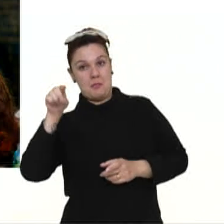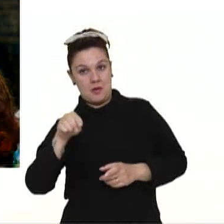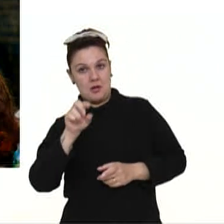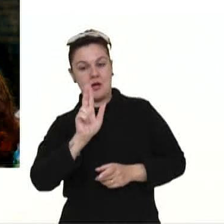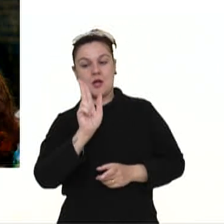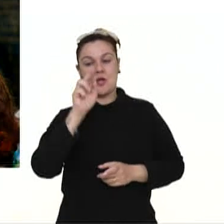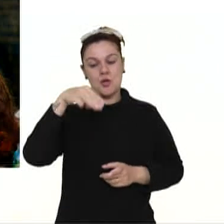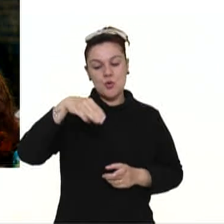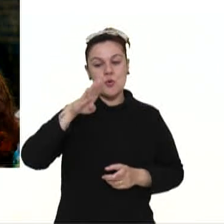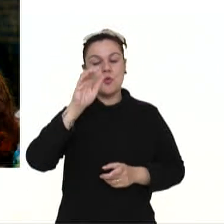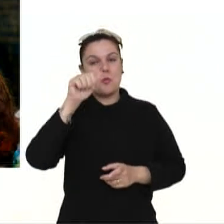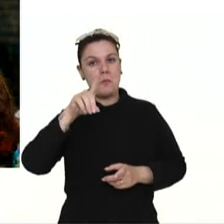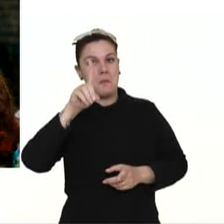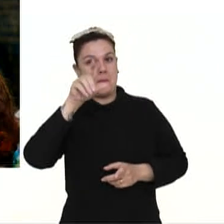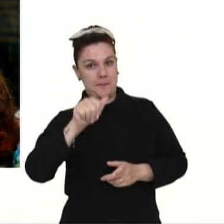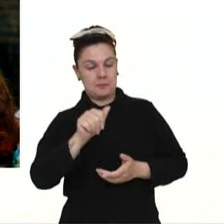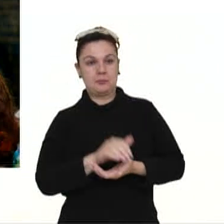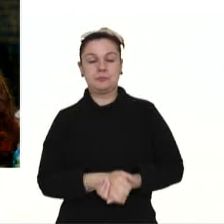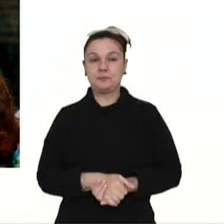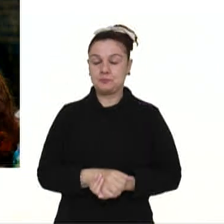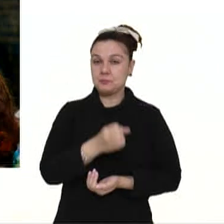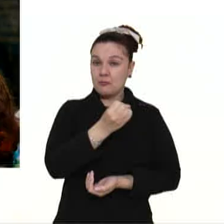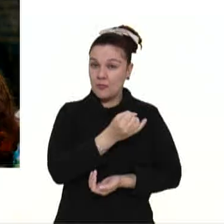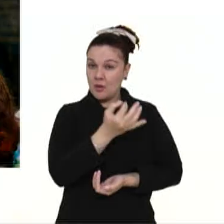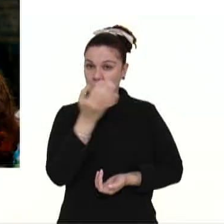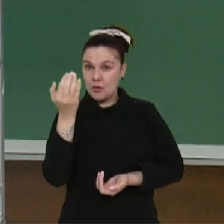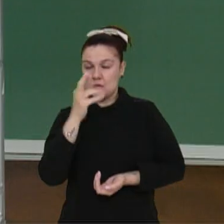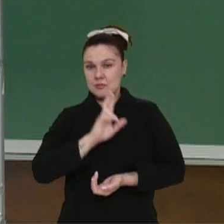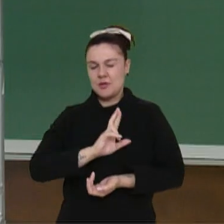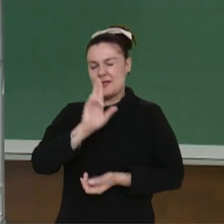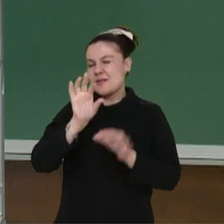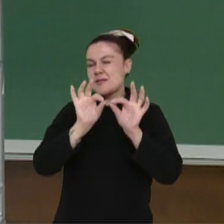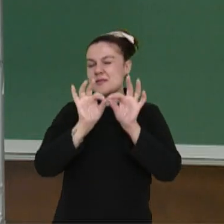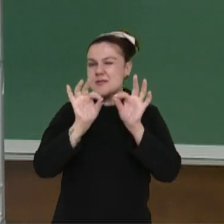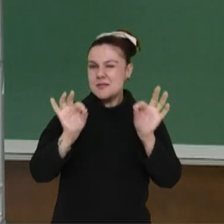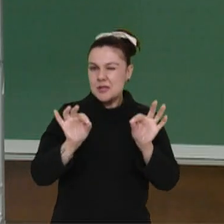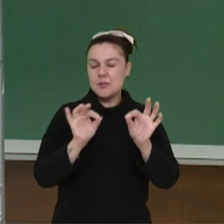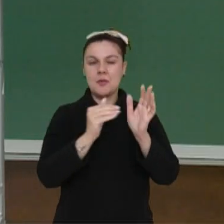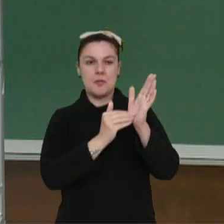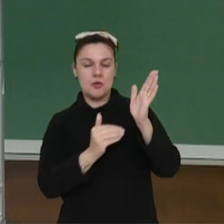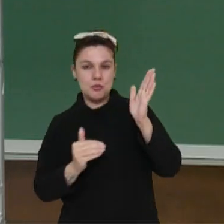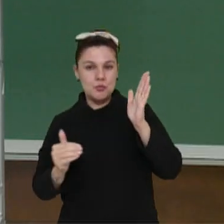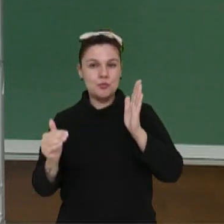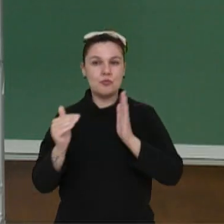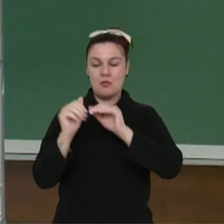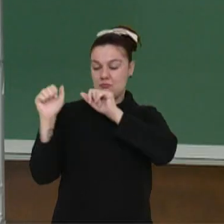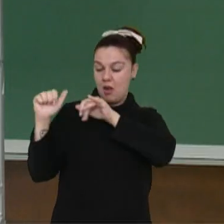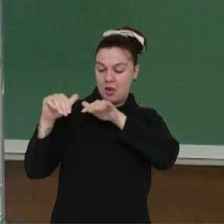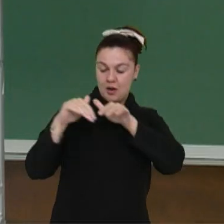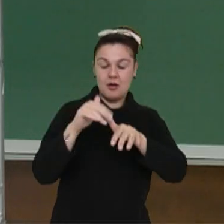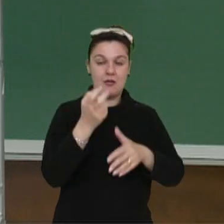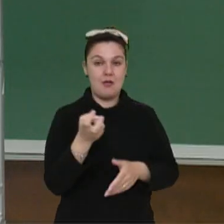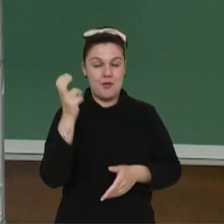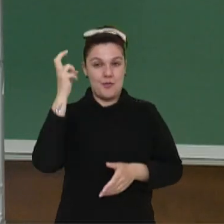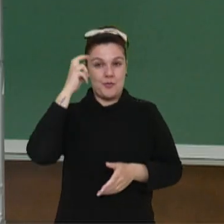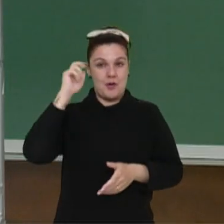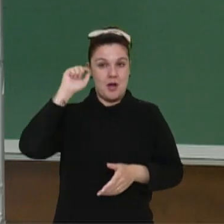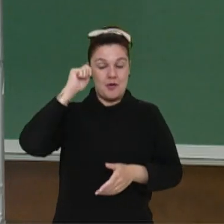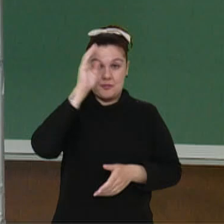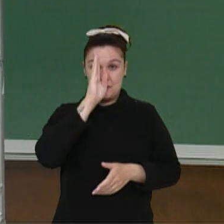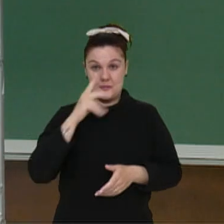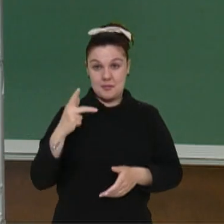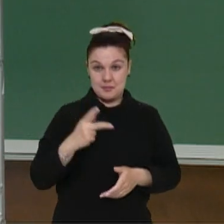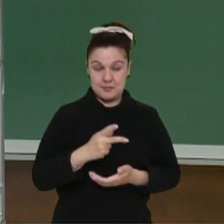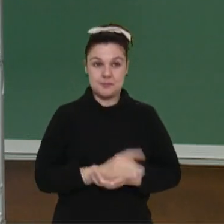alguns elementos muito pouquinhos, mas dos todos que vieram com a cultura afro-brasileira.